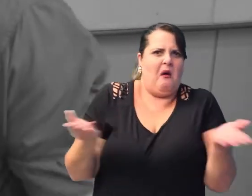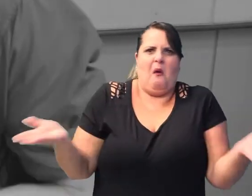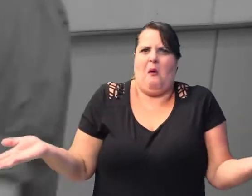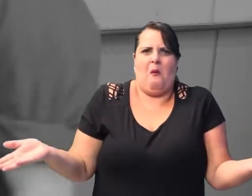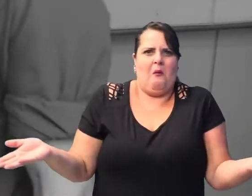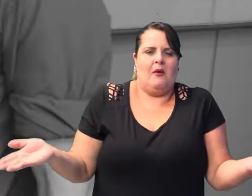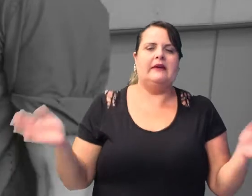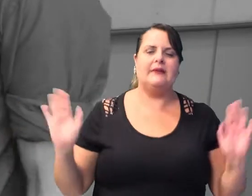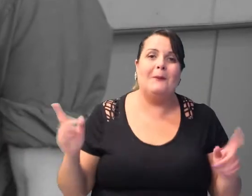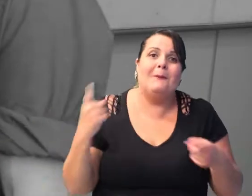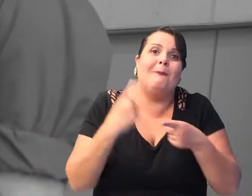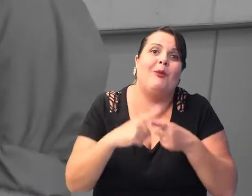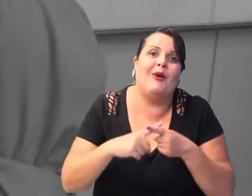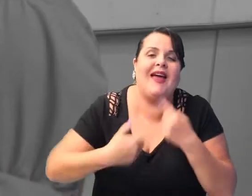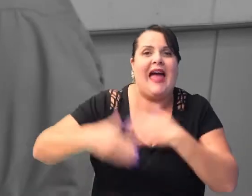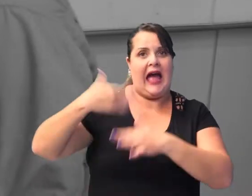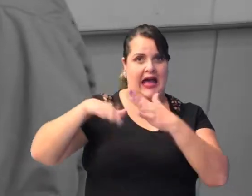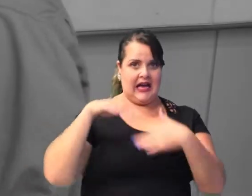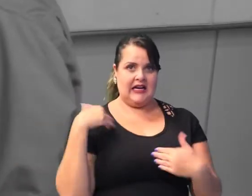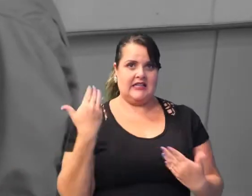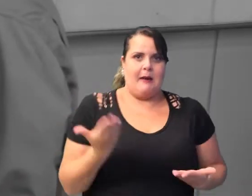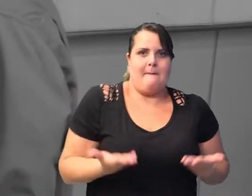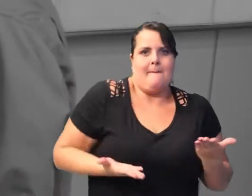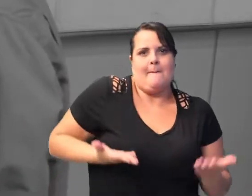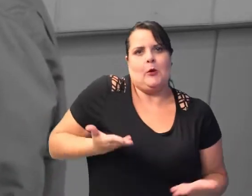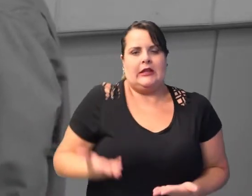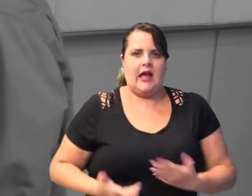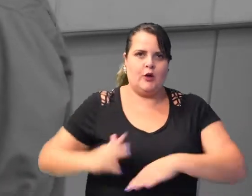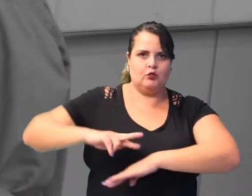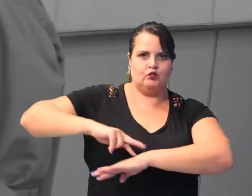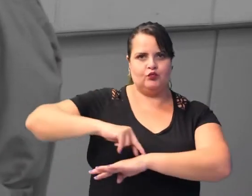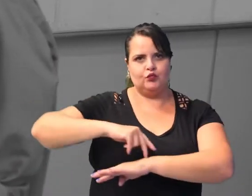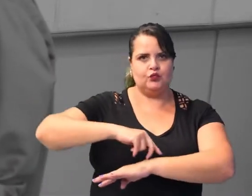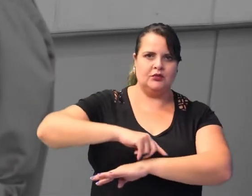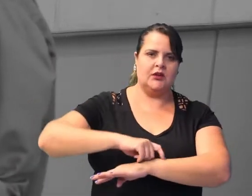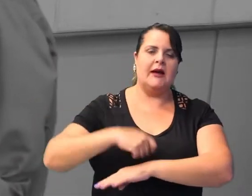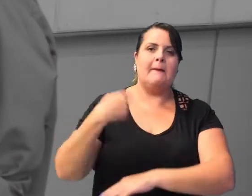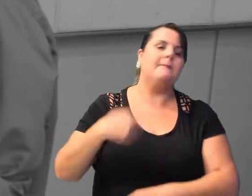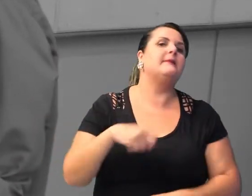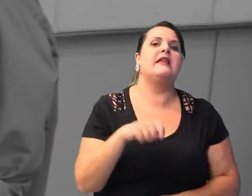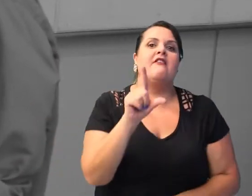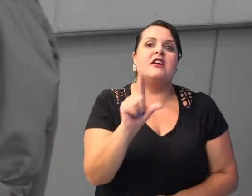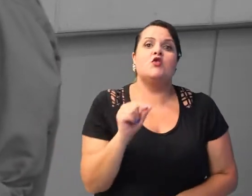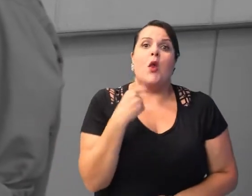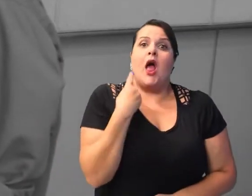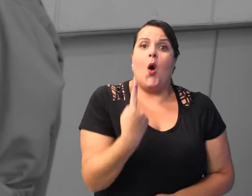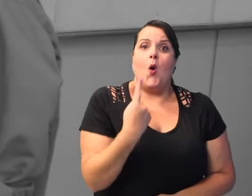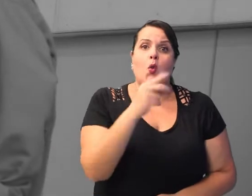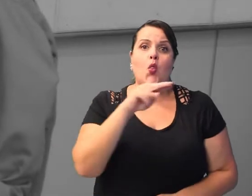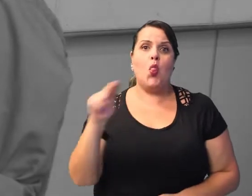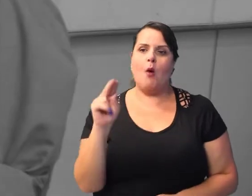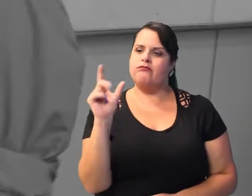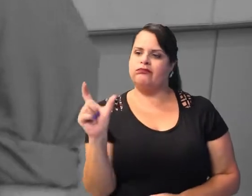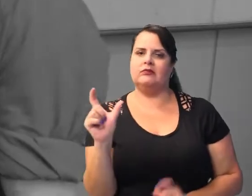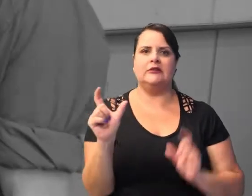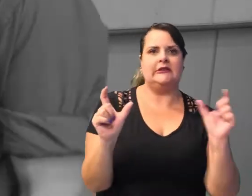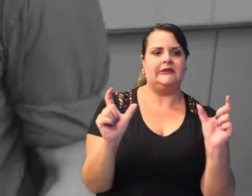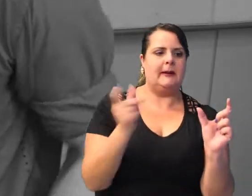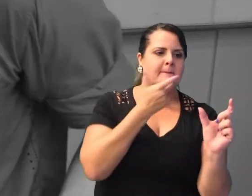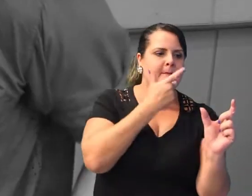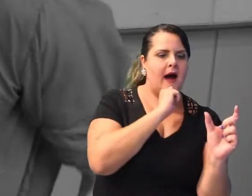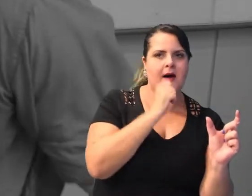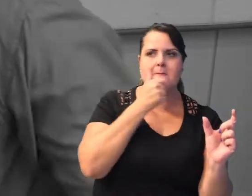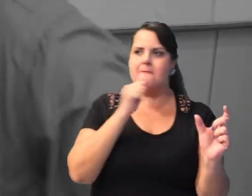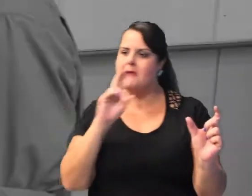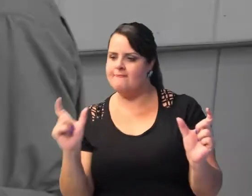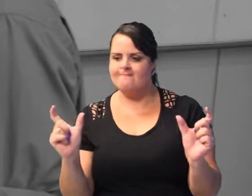mas é porque assim quando e modelava a gente escolheu um sobrenome a entendia achava injusto com o meu pai e minha mãe e